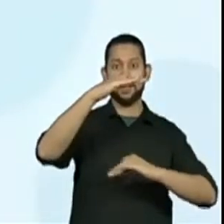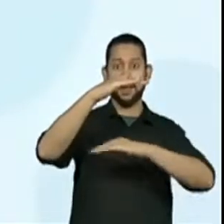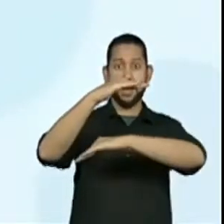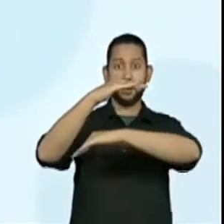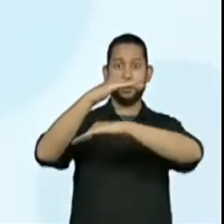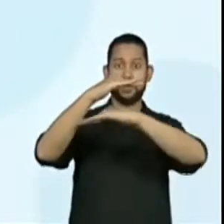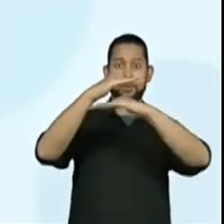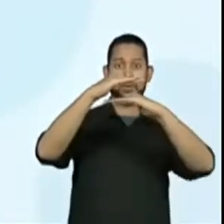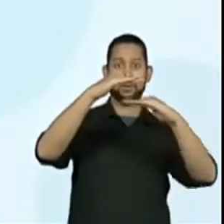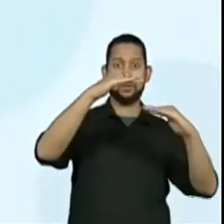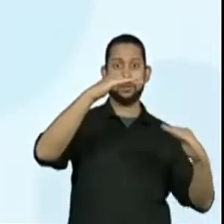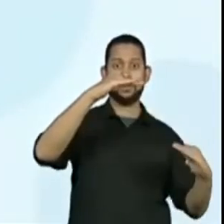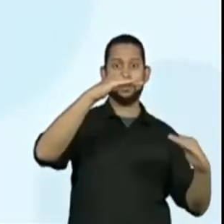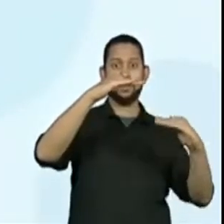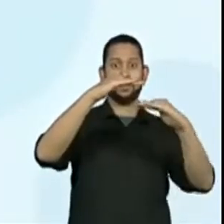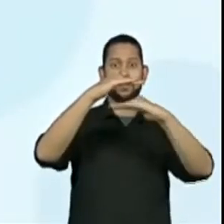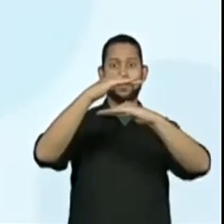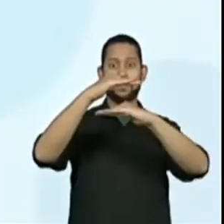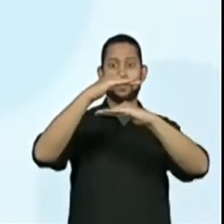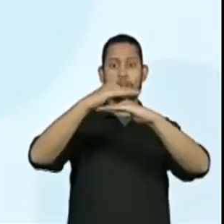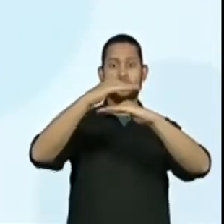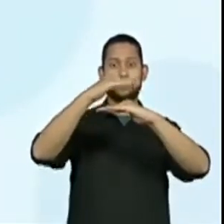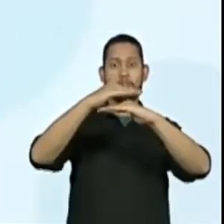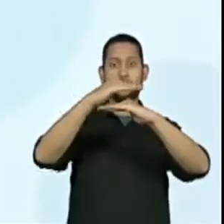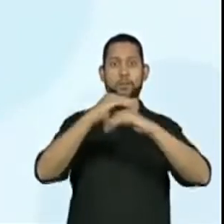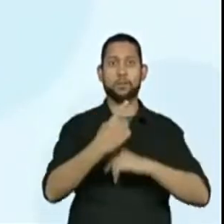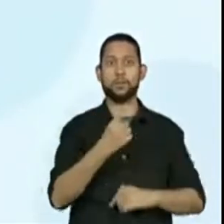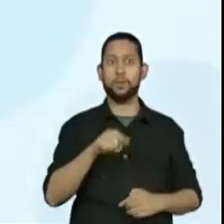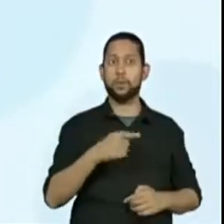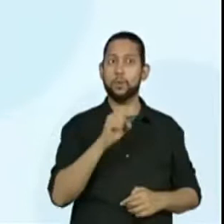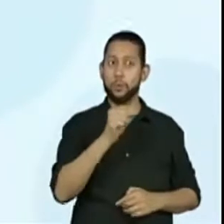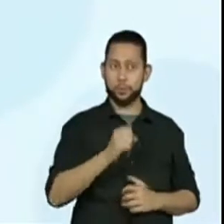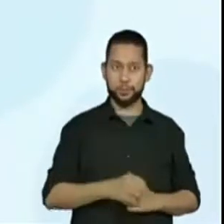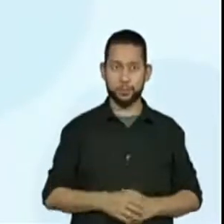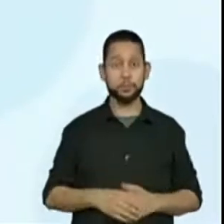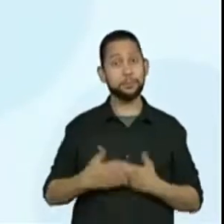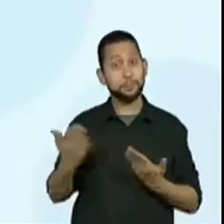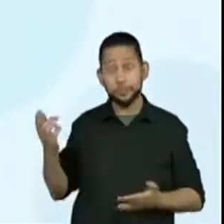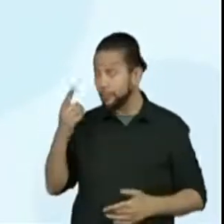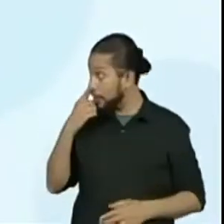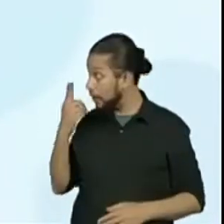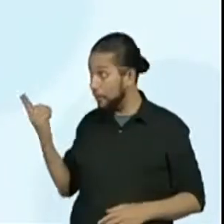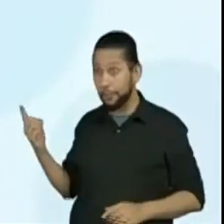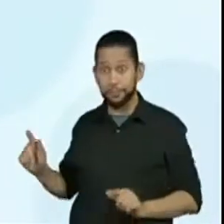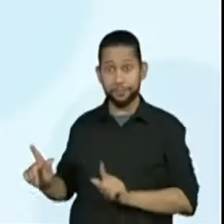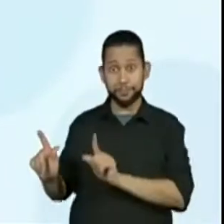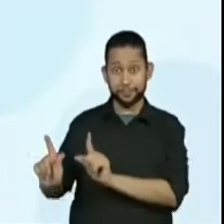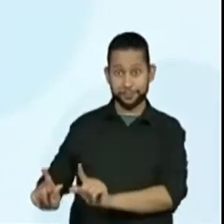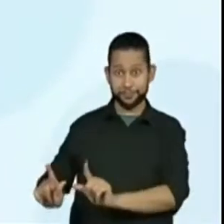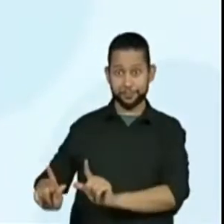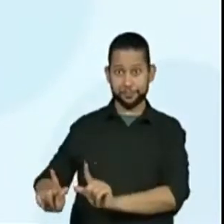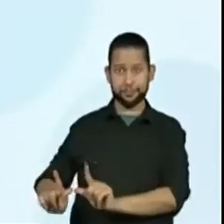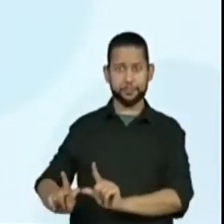pode passar, oráculo. A gente pode dizer que nessa malha quadriculada aí,